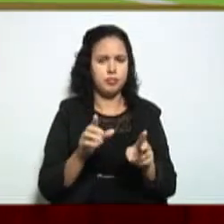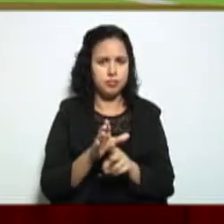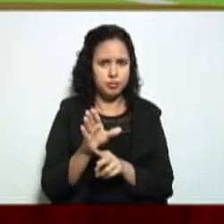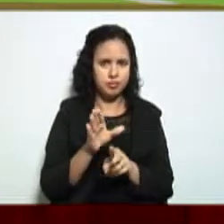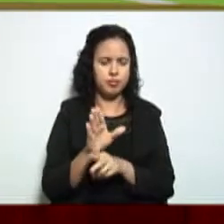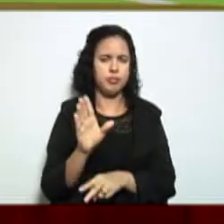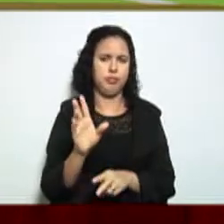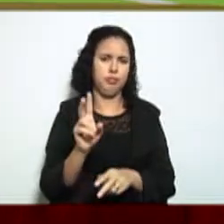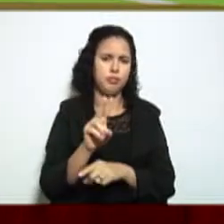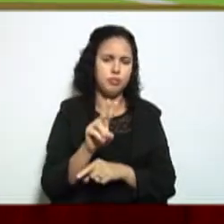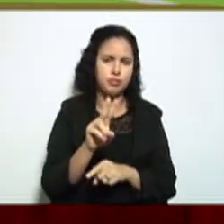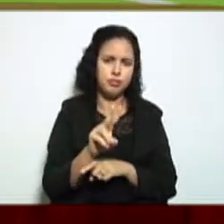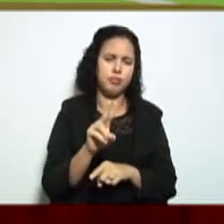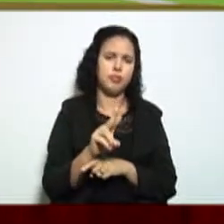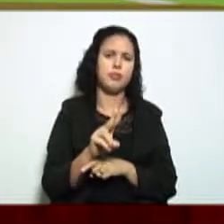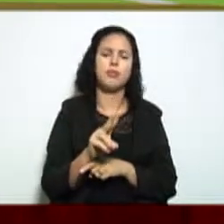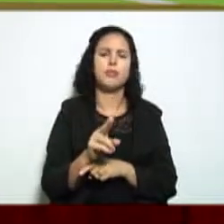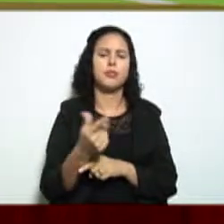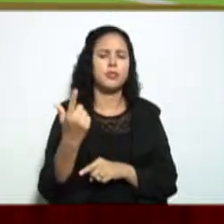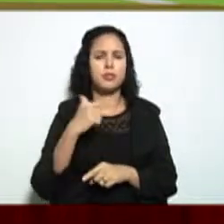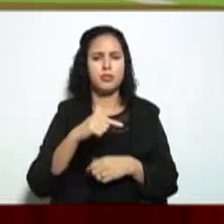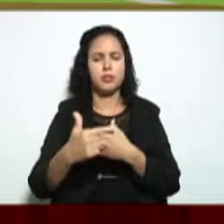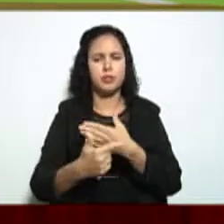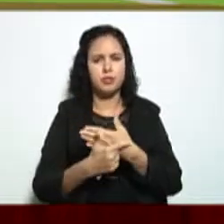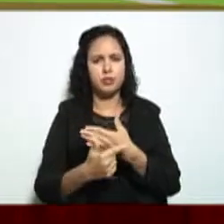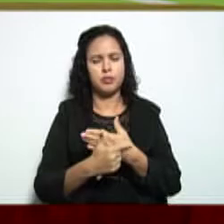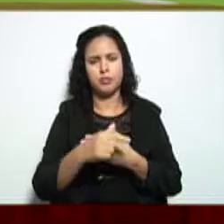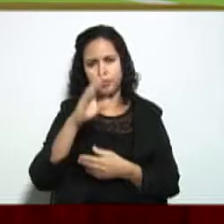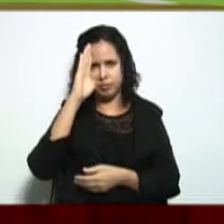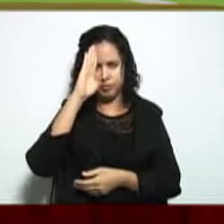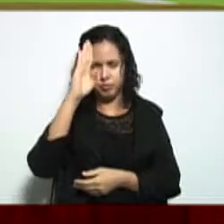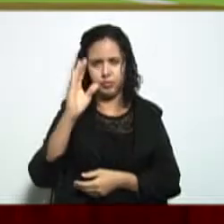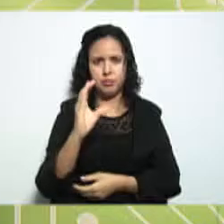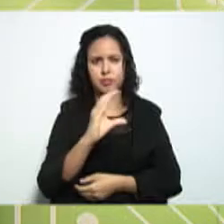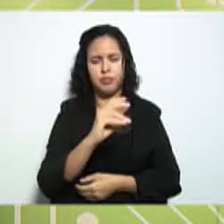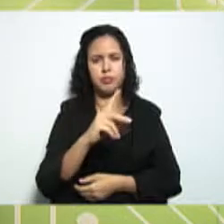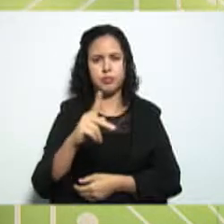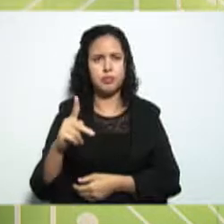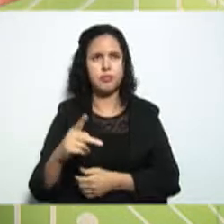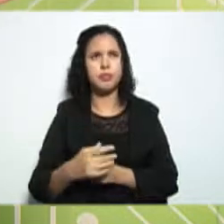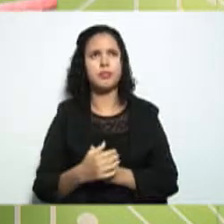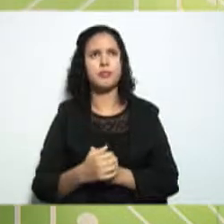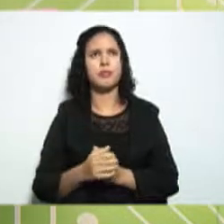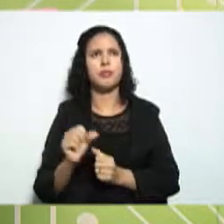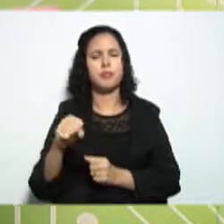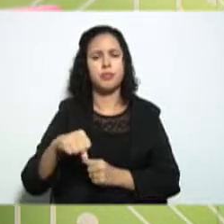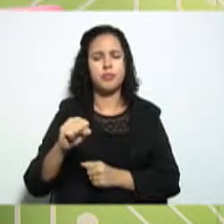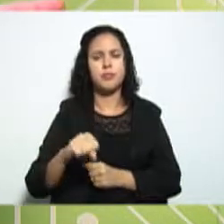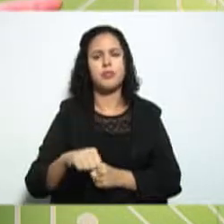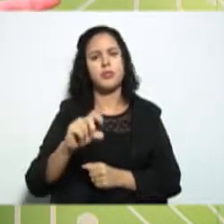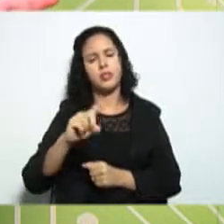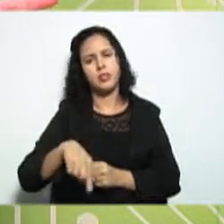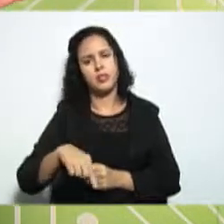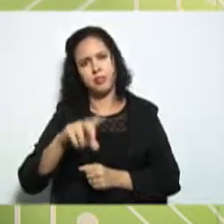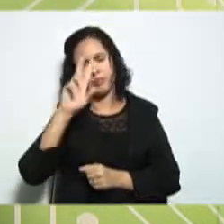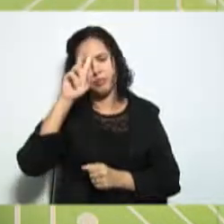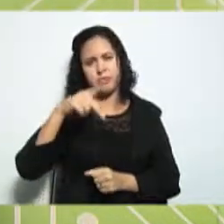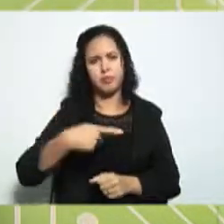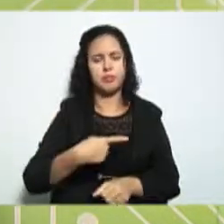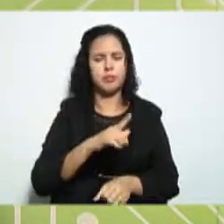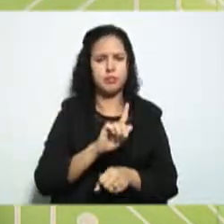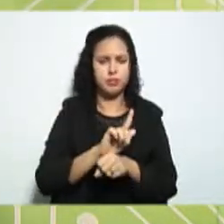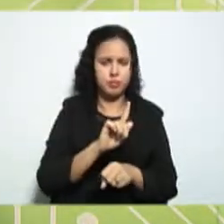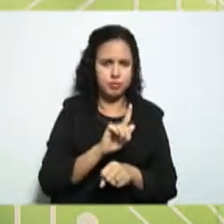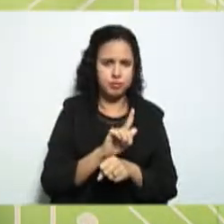que desempenhe o papel o principal da cooperativa. Isso mesmo, a gente tem essa autogestão, então, que se dá por meio